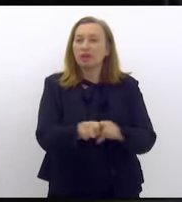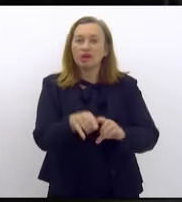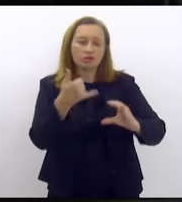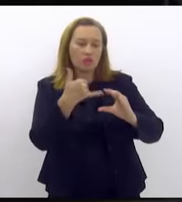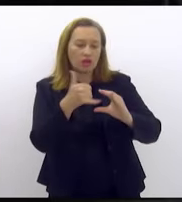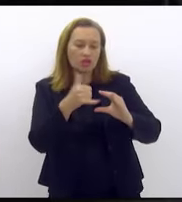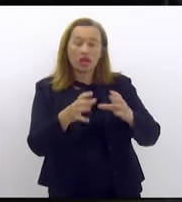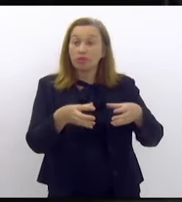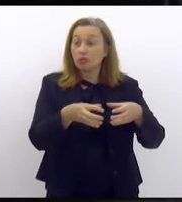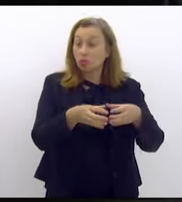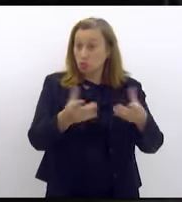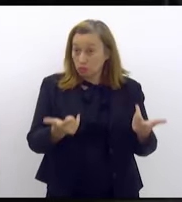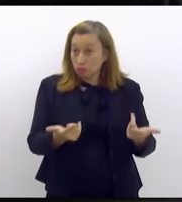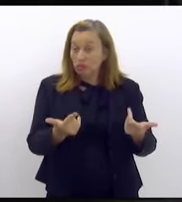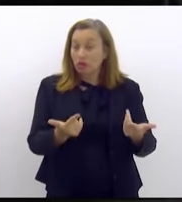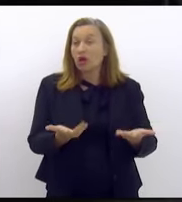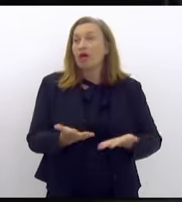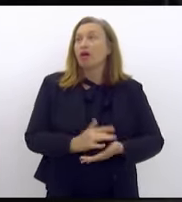WhatsApp que